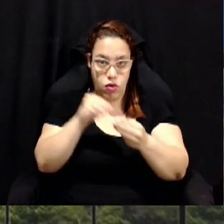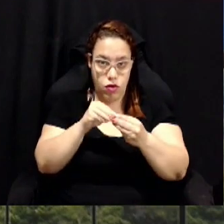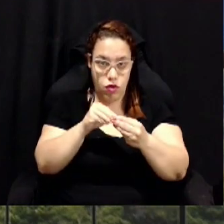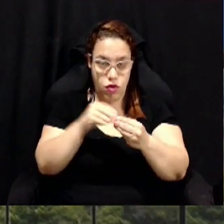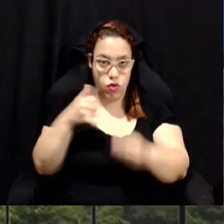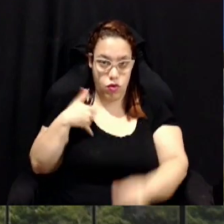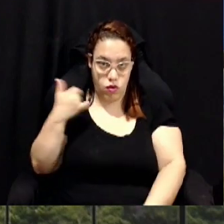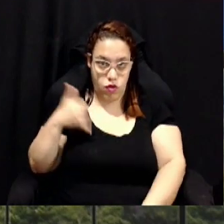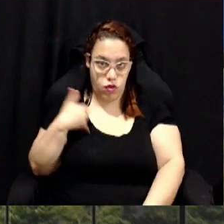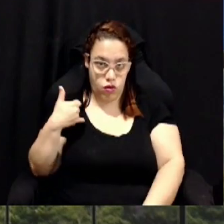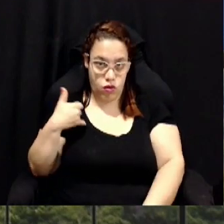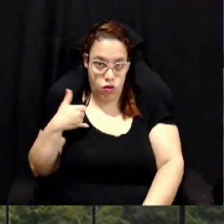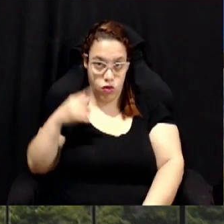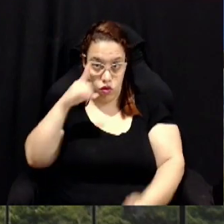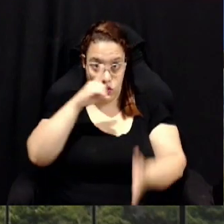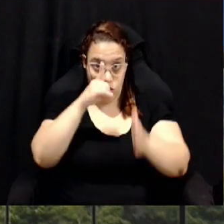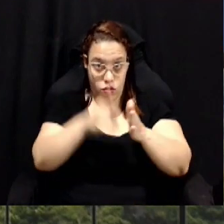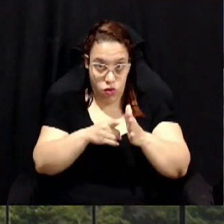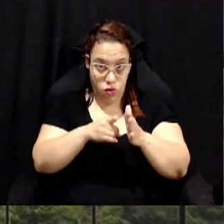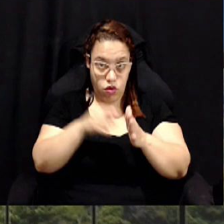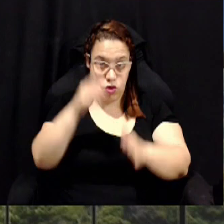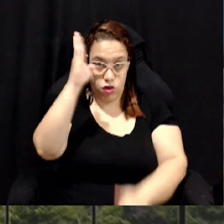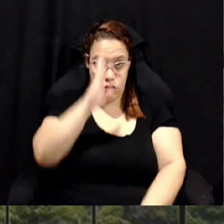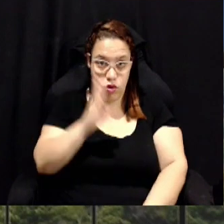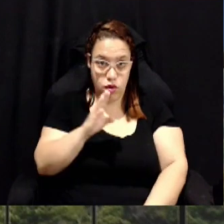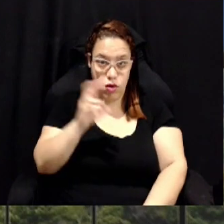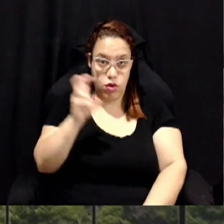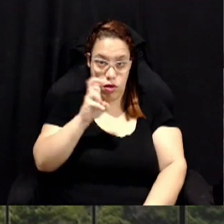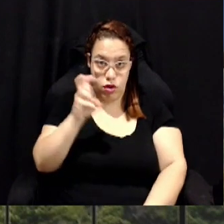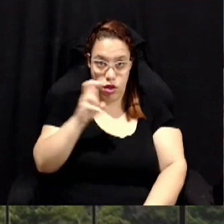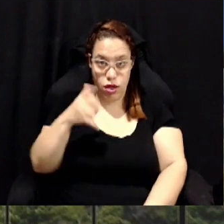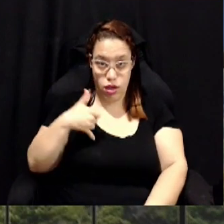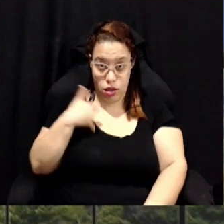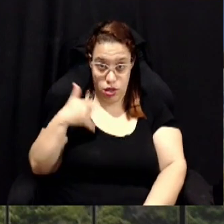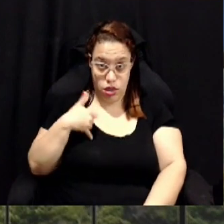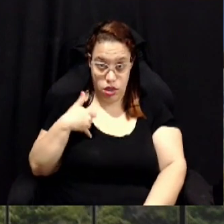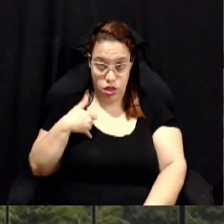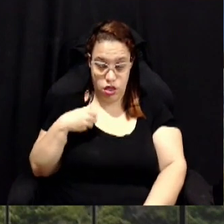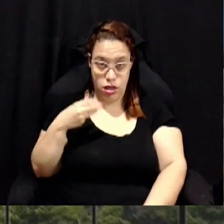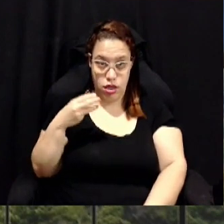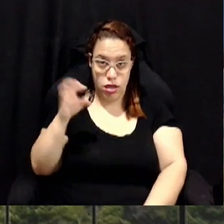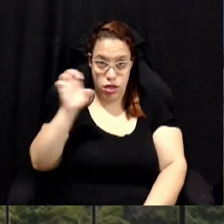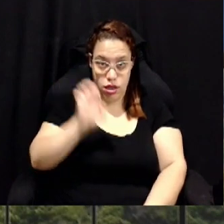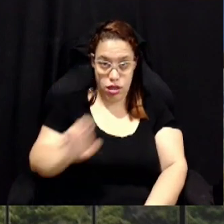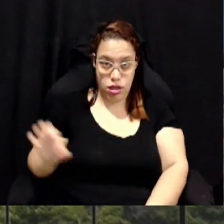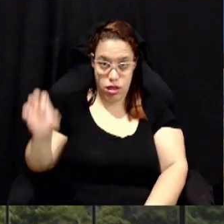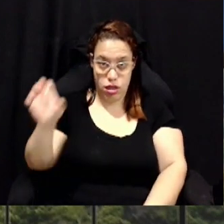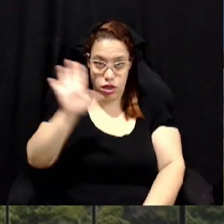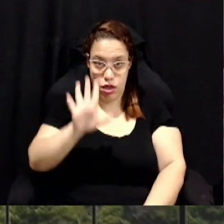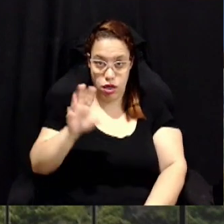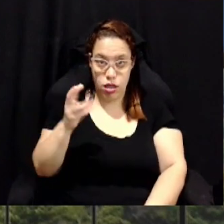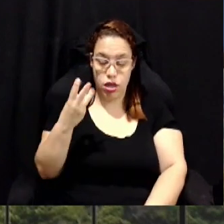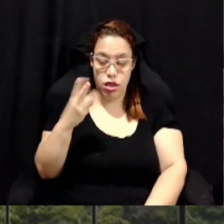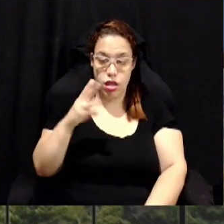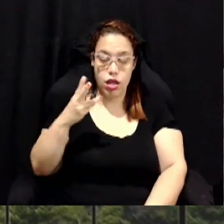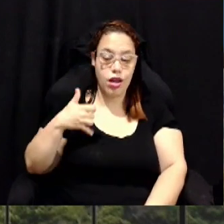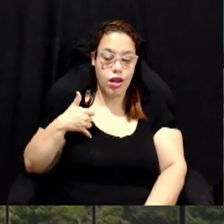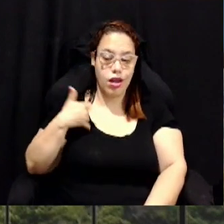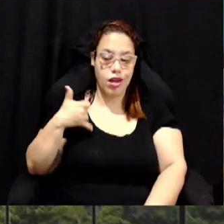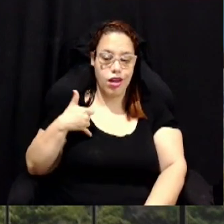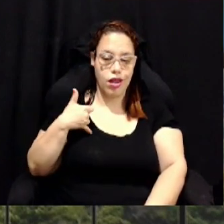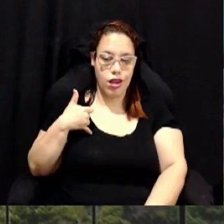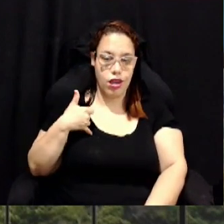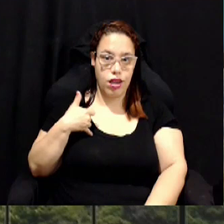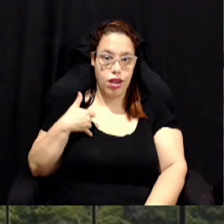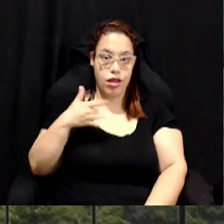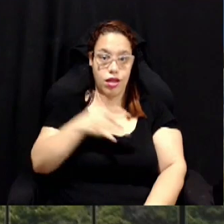criança diagnosticada aqui no Brasil é de 5 anos e na Europa 3 anos. Então, falando sobre